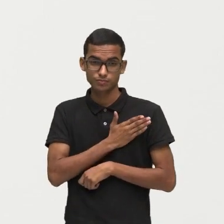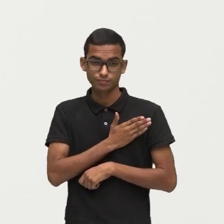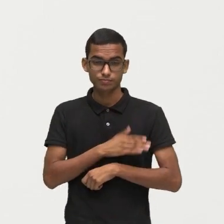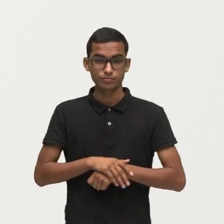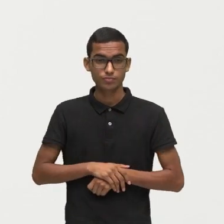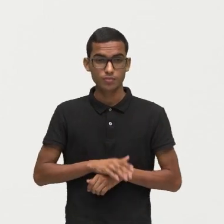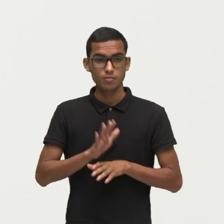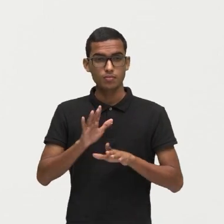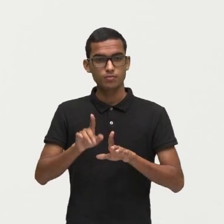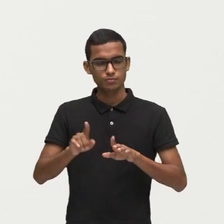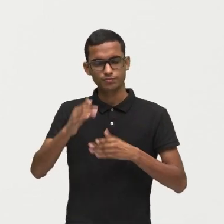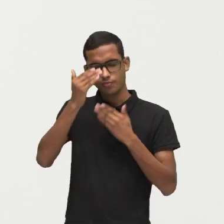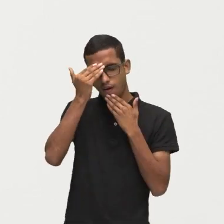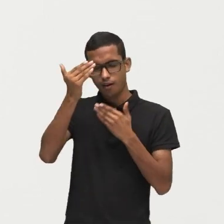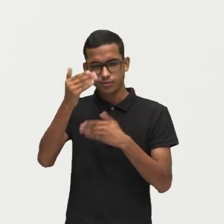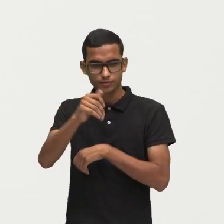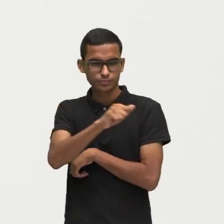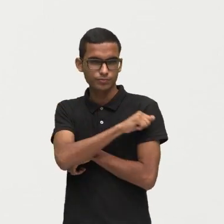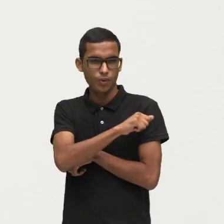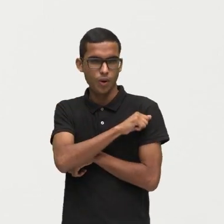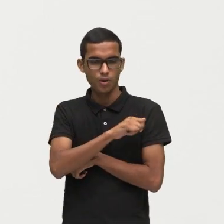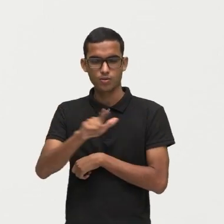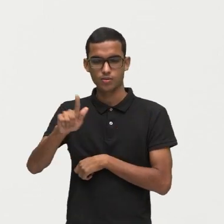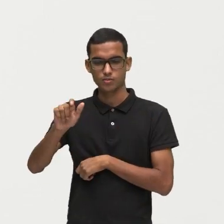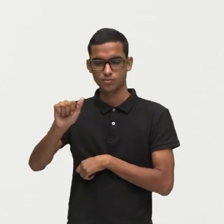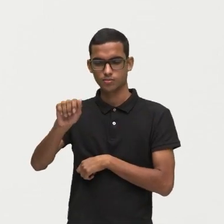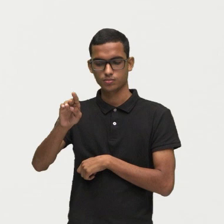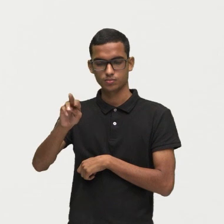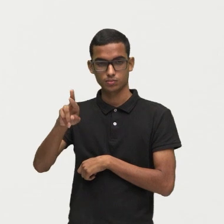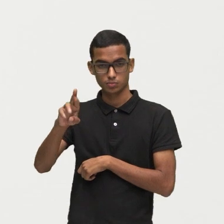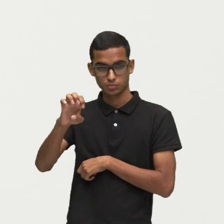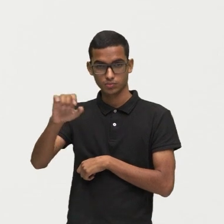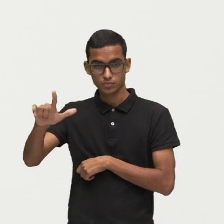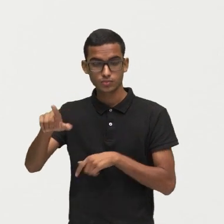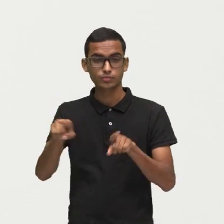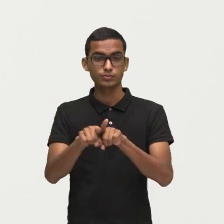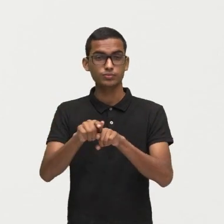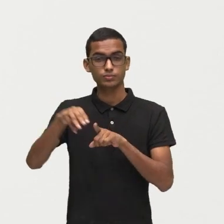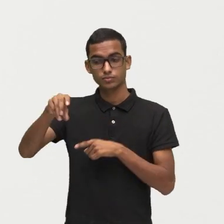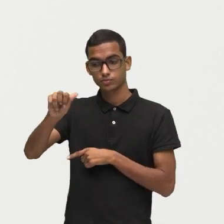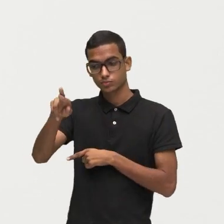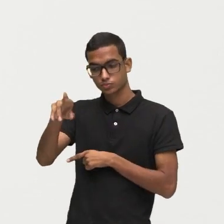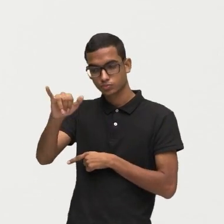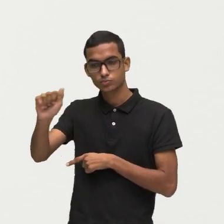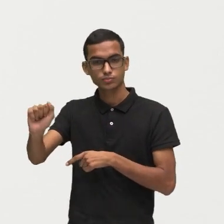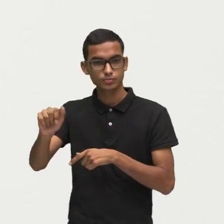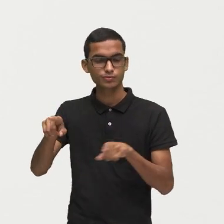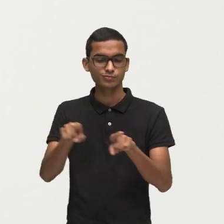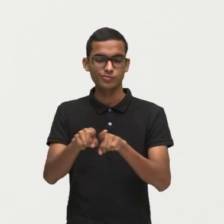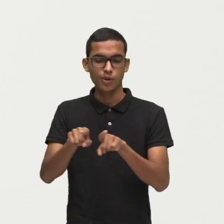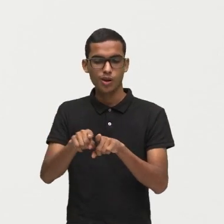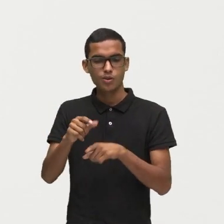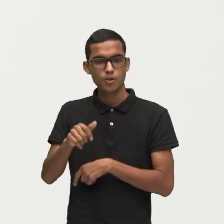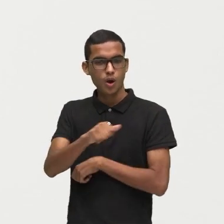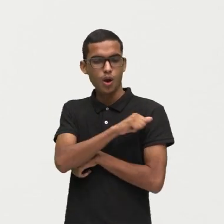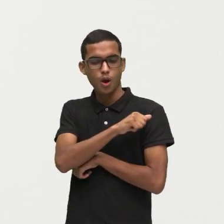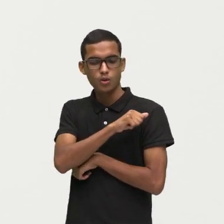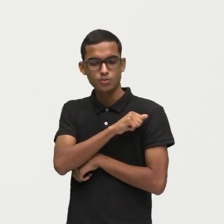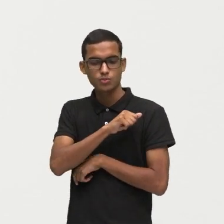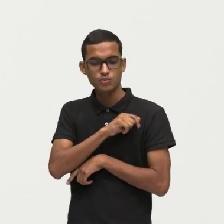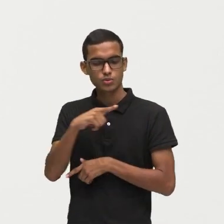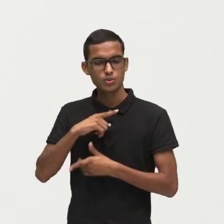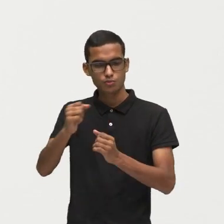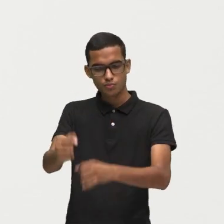já agradeço ao Gabriel e a Maria que estão participando, estão nos acompanhando pelo chat. Deixa eu ver